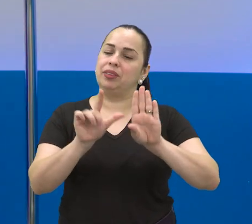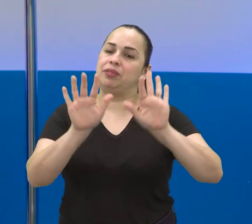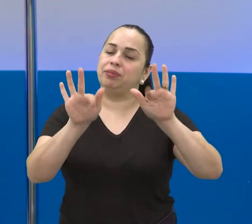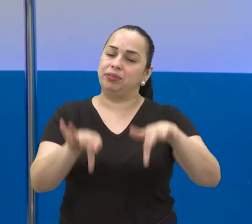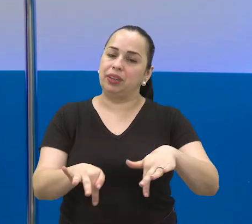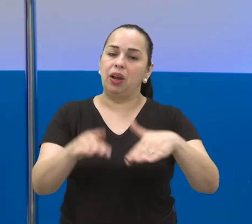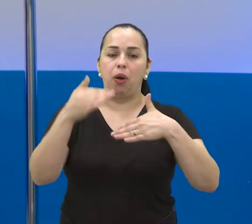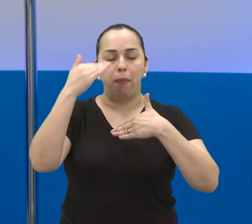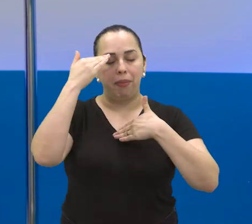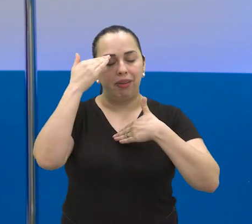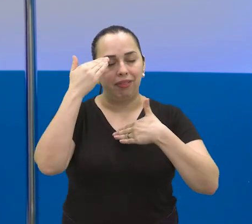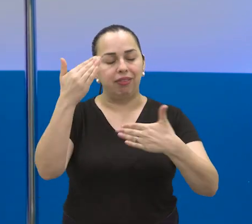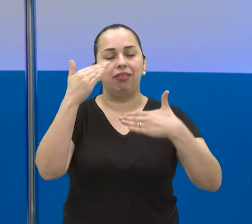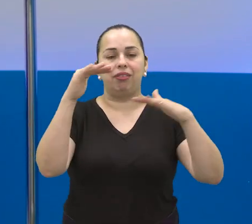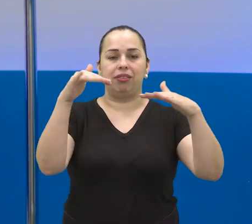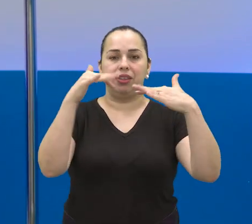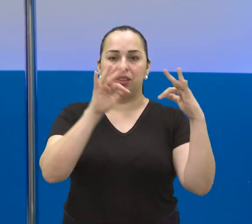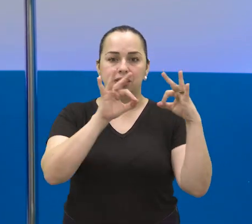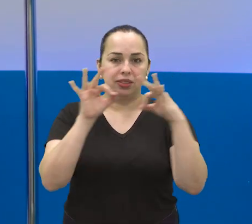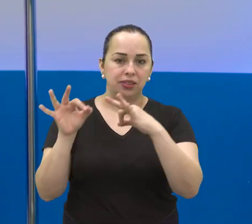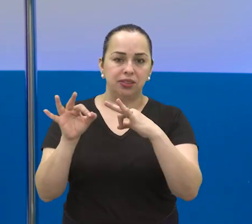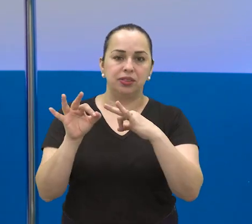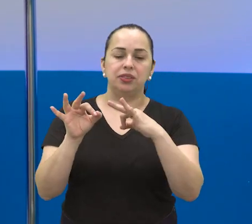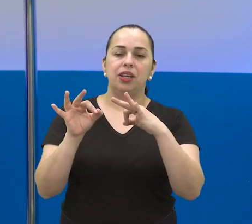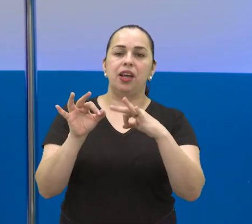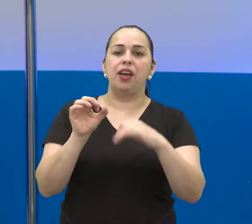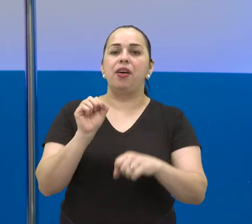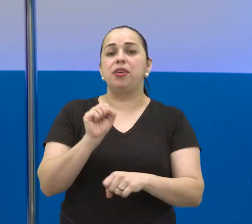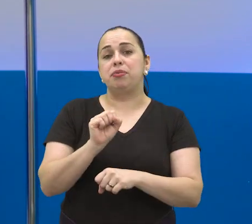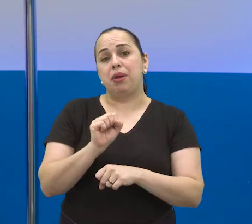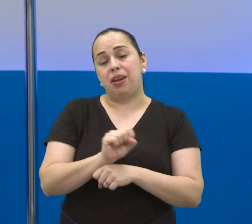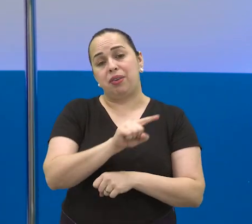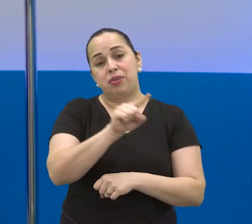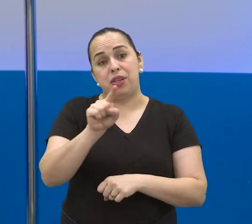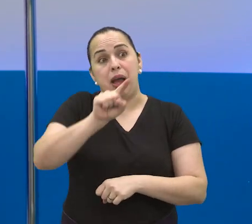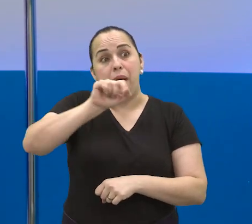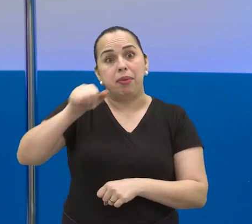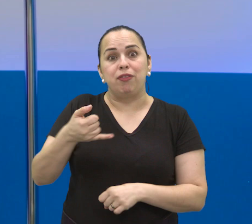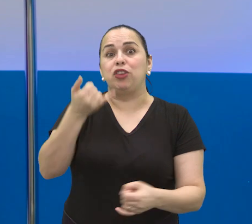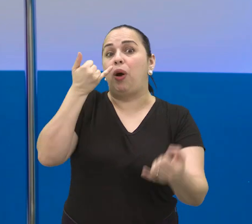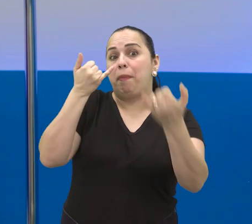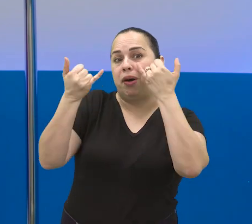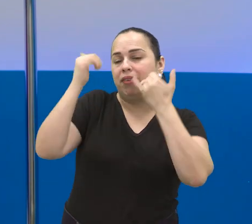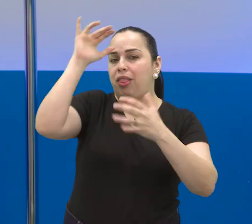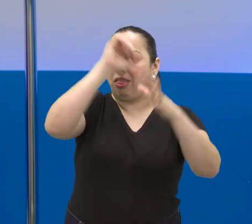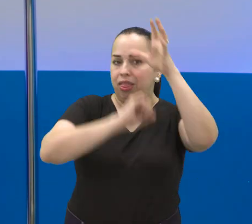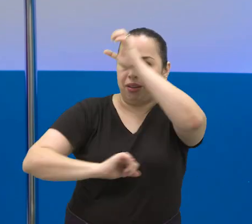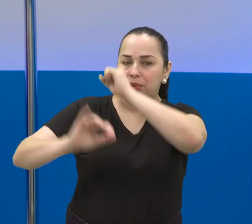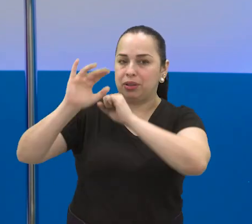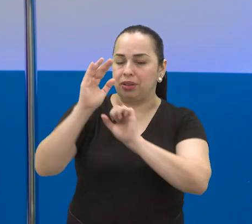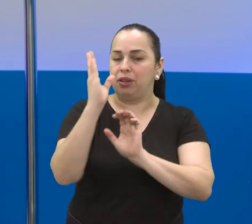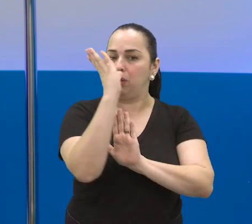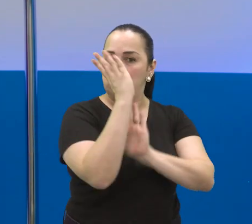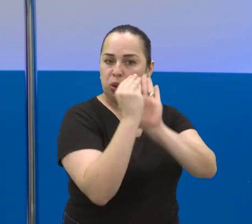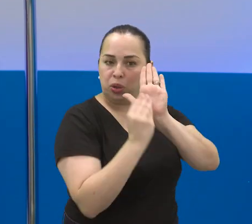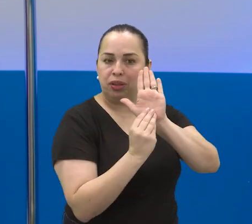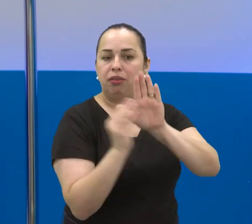hoje fica por aqui. Muito obrigada pela companhia. Espero que você tenha aproveitado as informações. Todo o conteúdo está